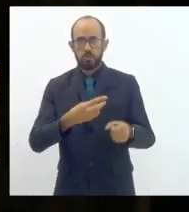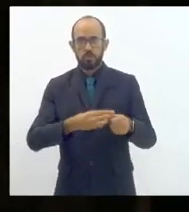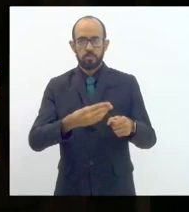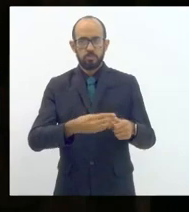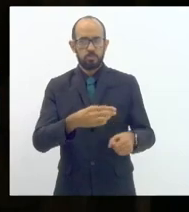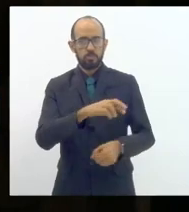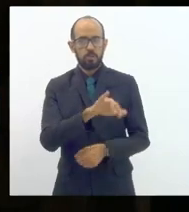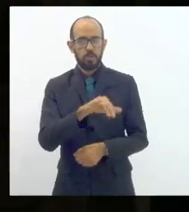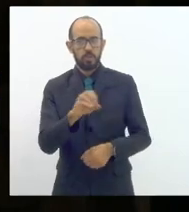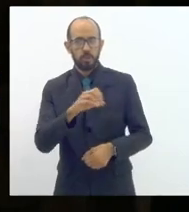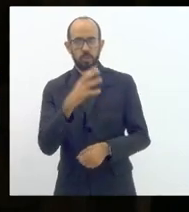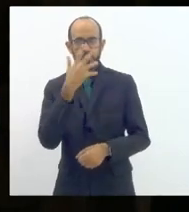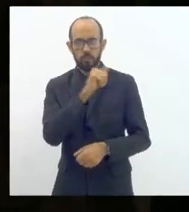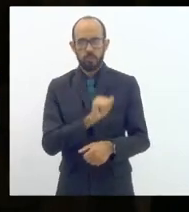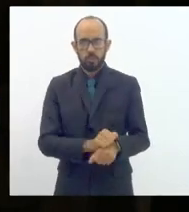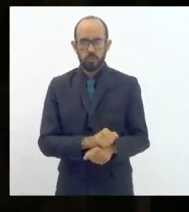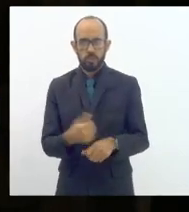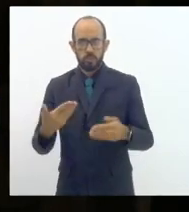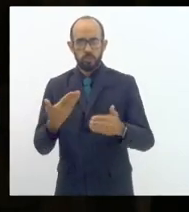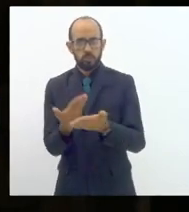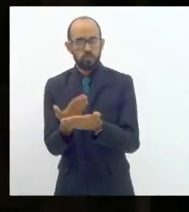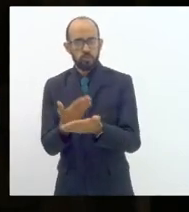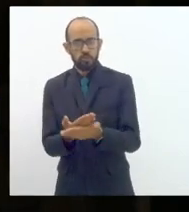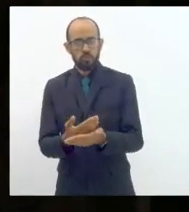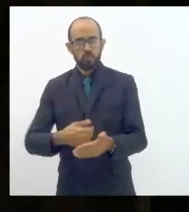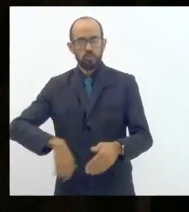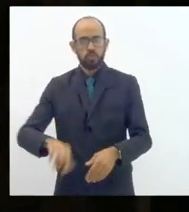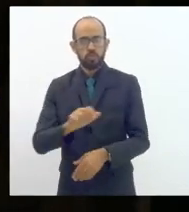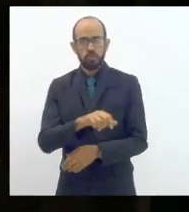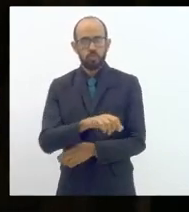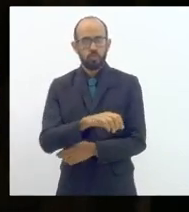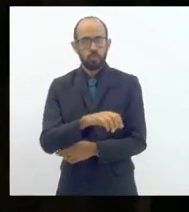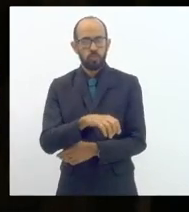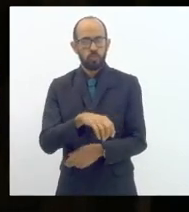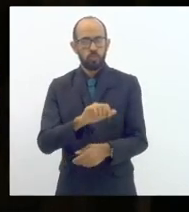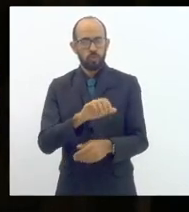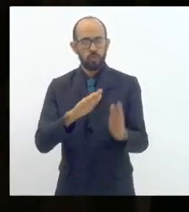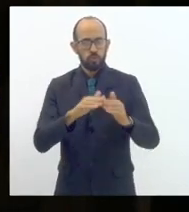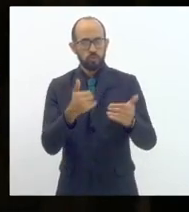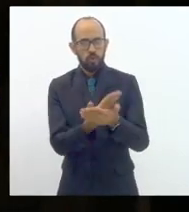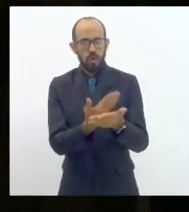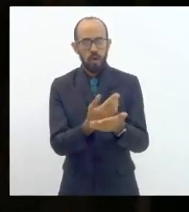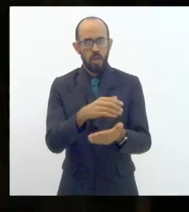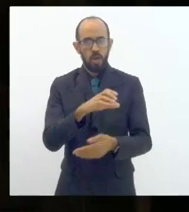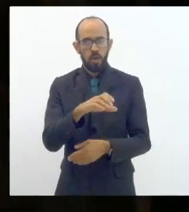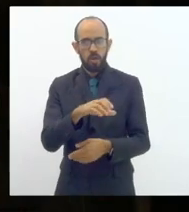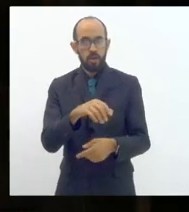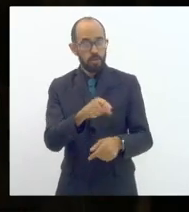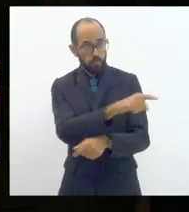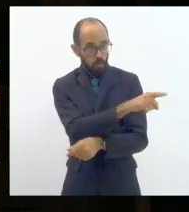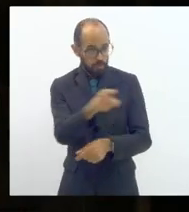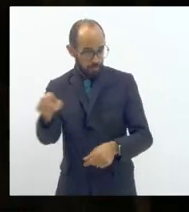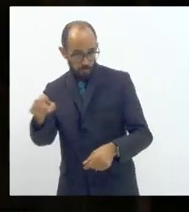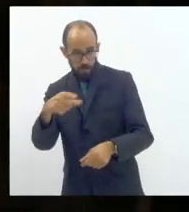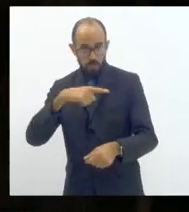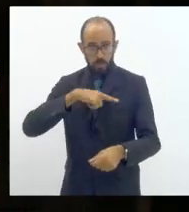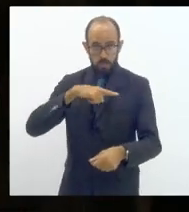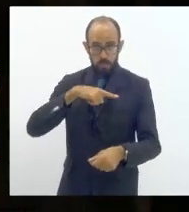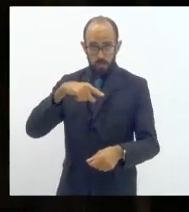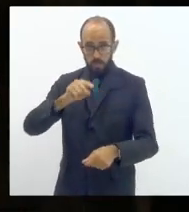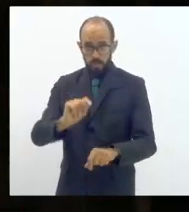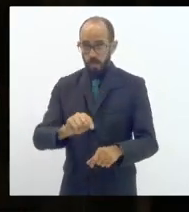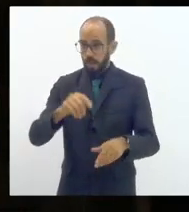Estadual Desembargadores Zé Augusto Coelho da Rocha Júnior. E eu venho aqui hoje deixar meu nome à disposição de vossas excelências para a mesa